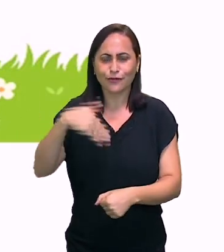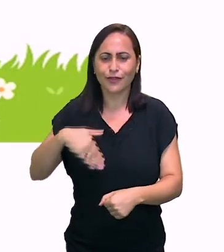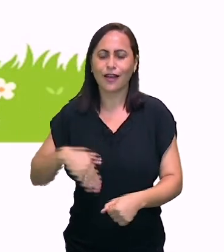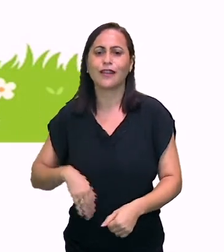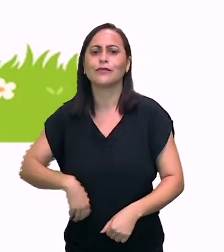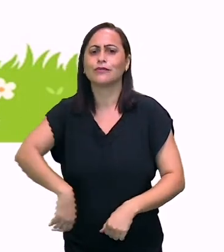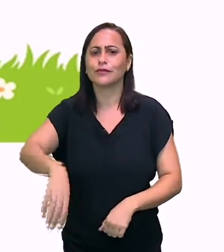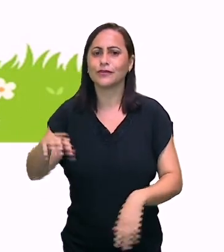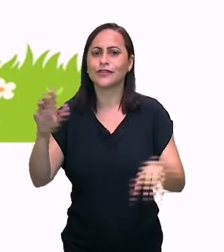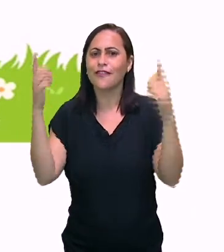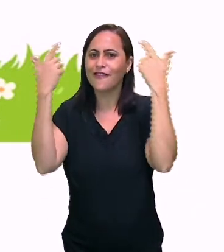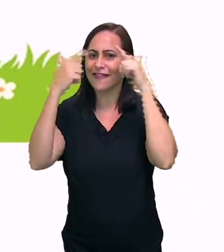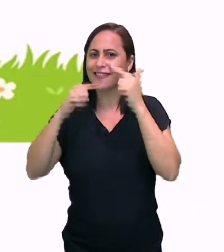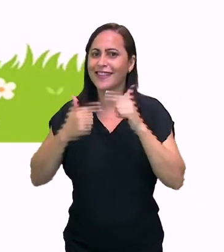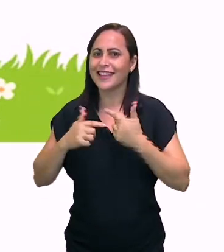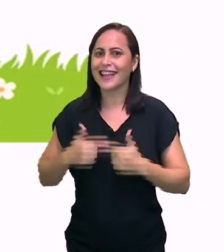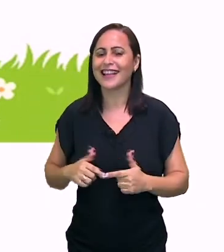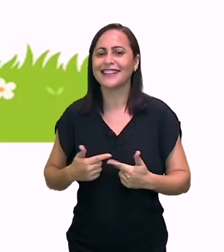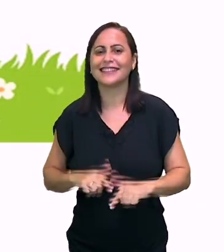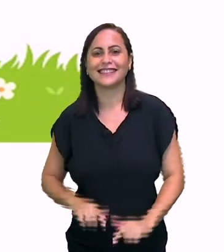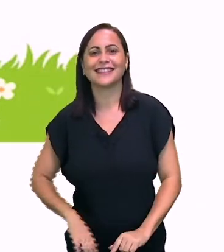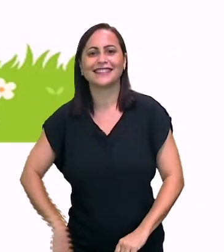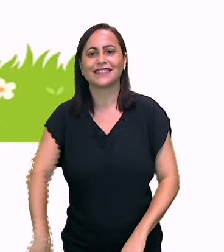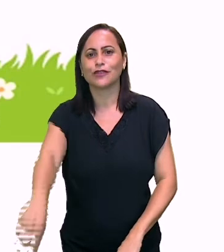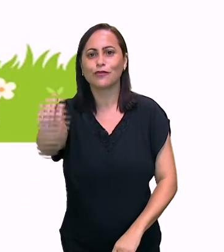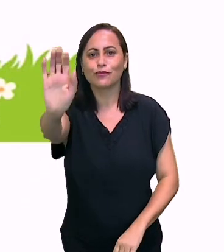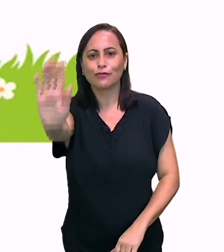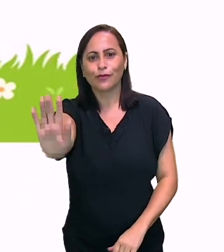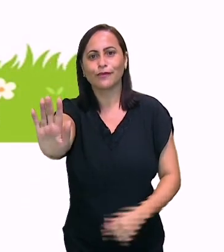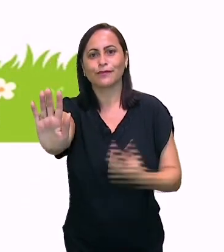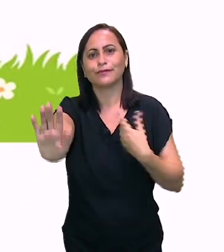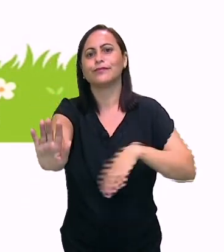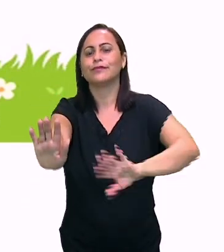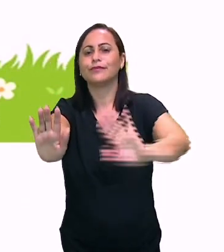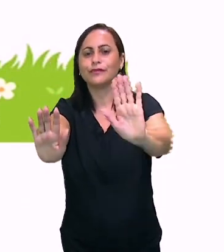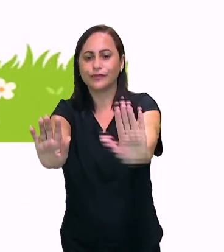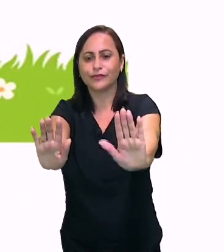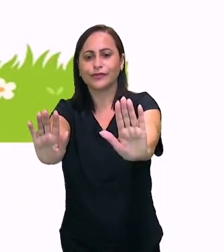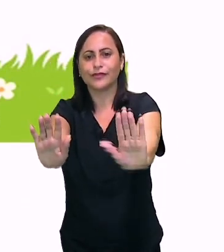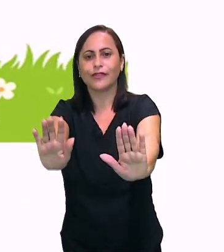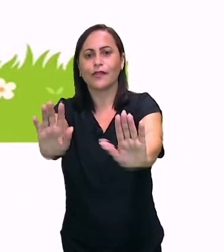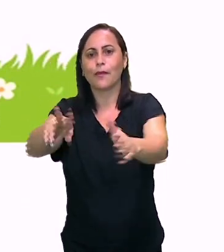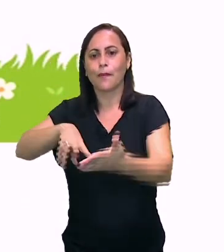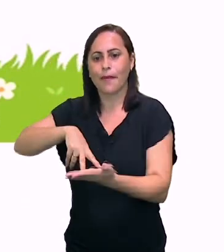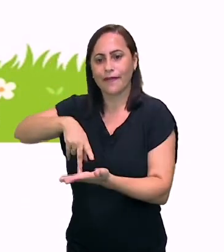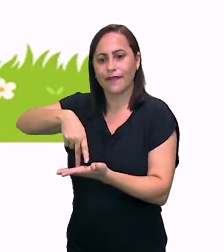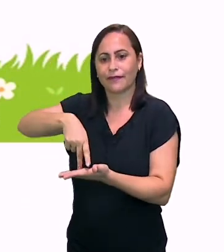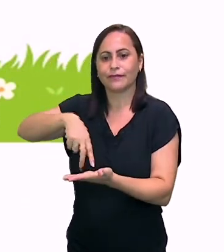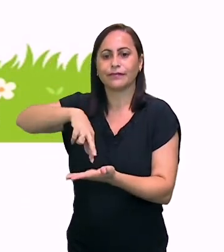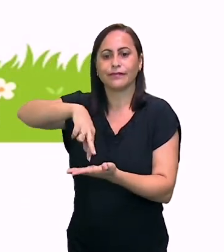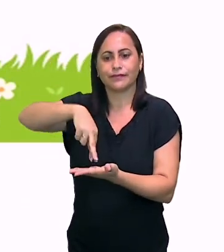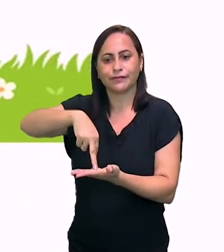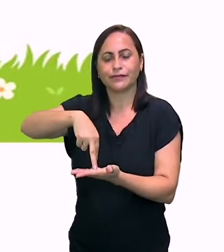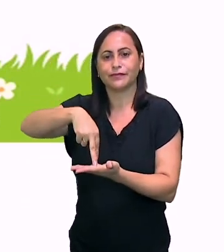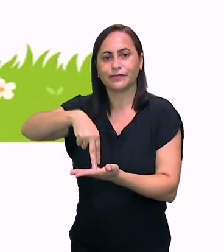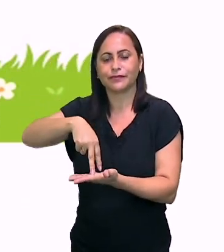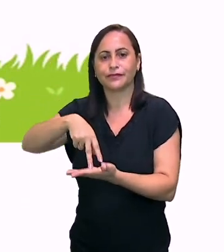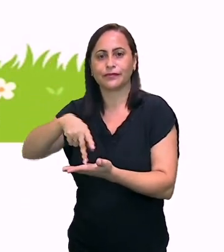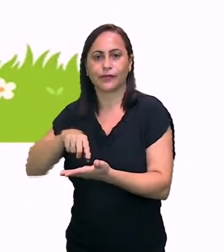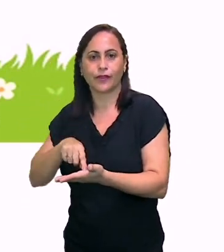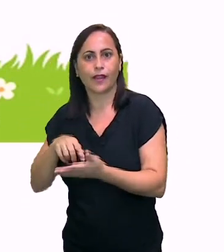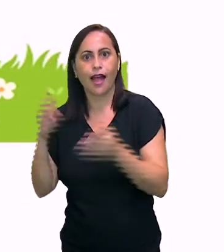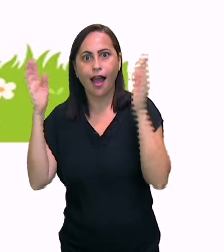Companheiros, alegres, contentes, pra frente, um braço, o outro, uma perna, a outra,